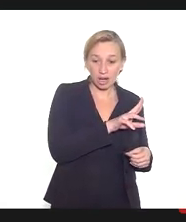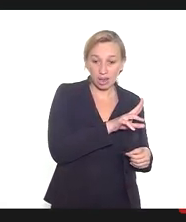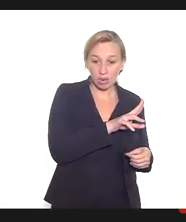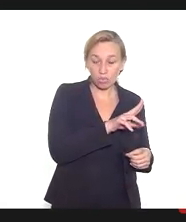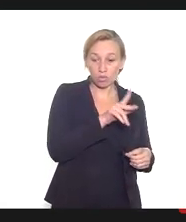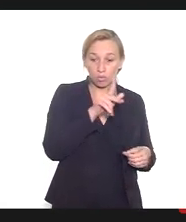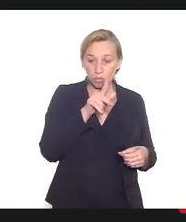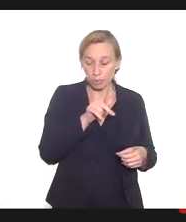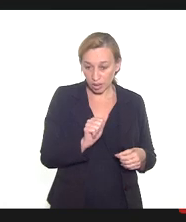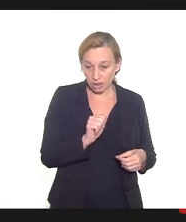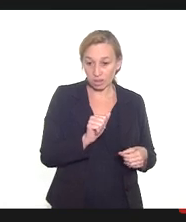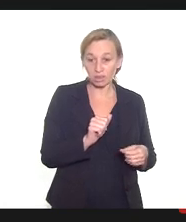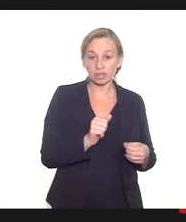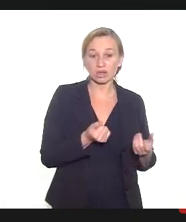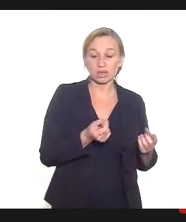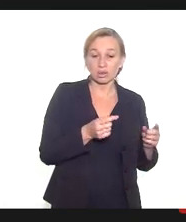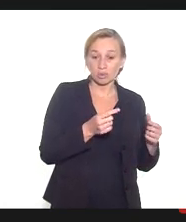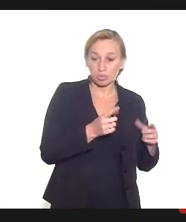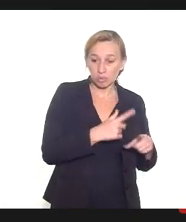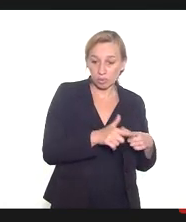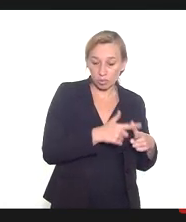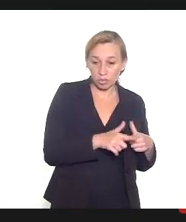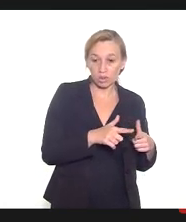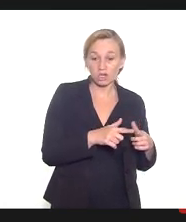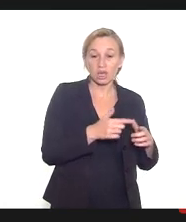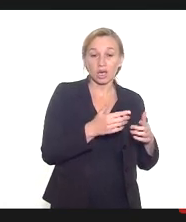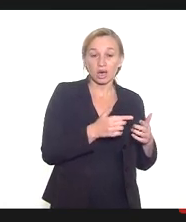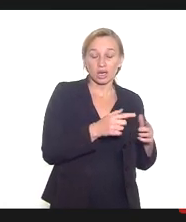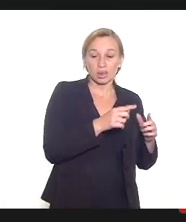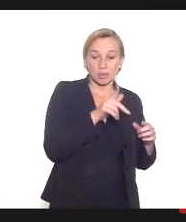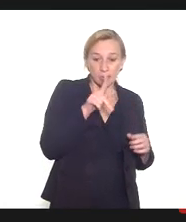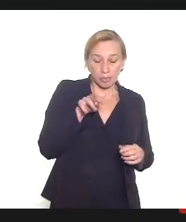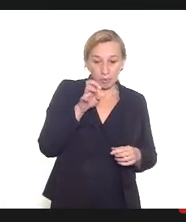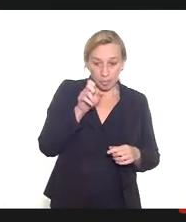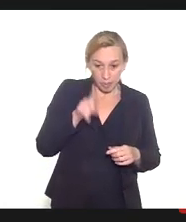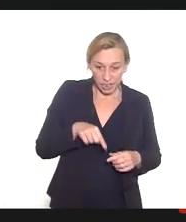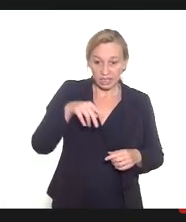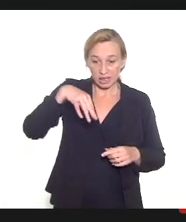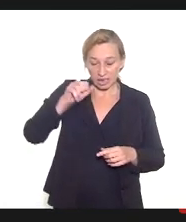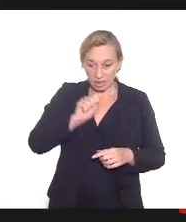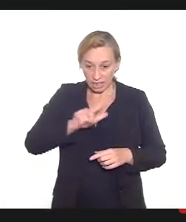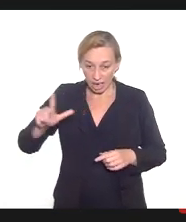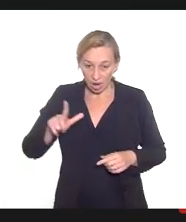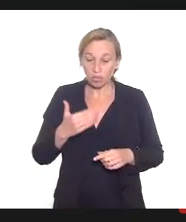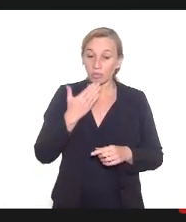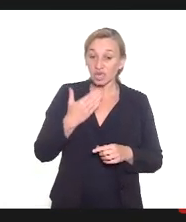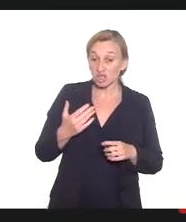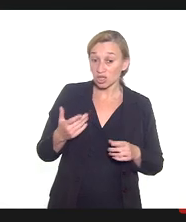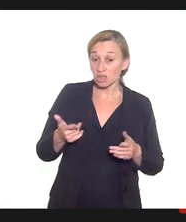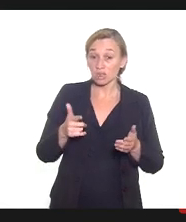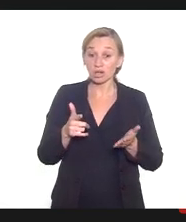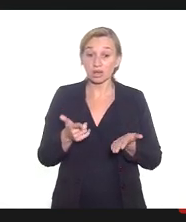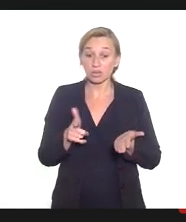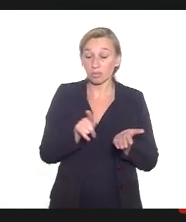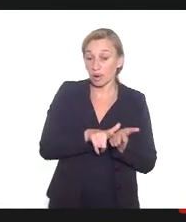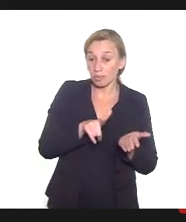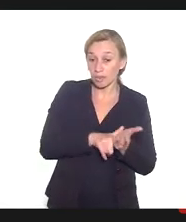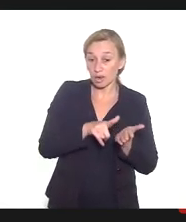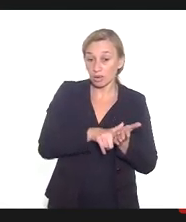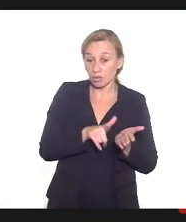pré-natal de alto risco para pedir a América um atestado isso